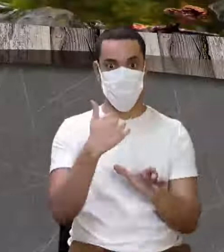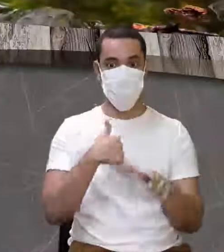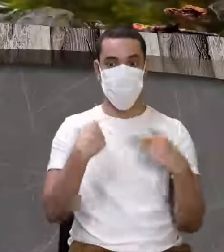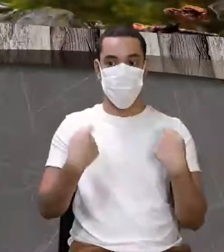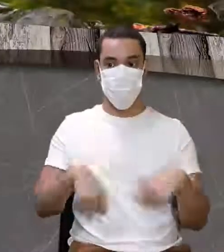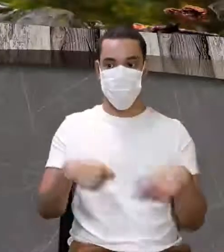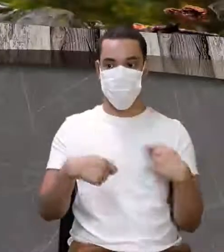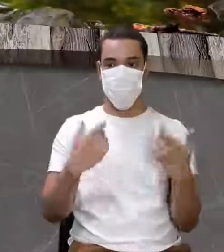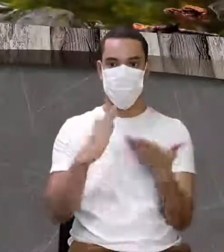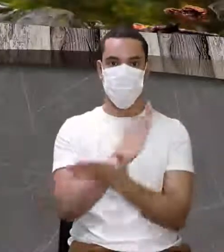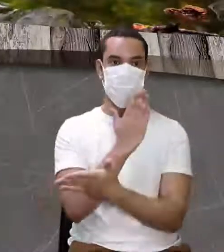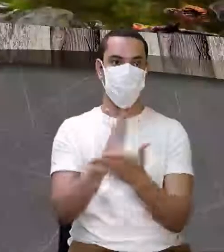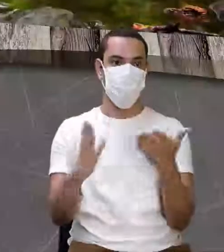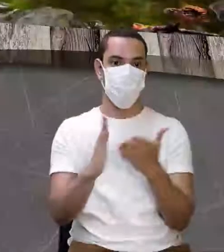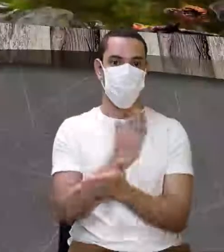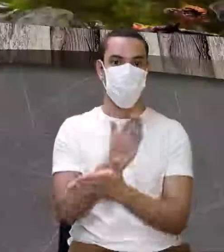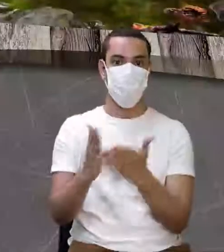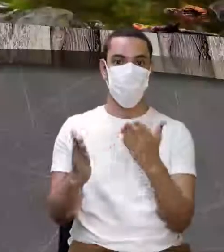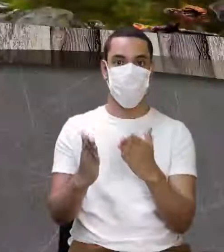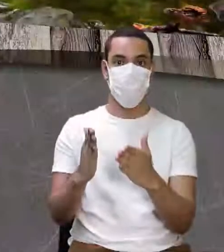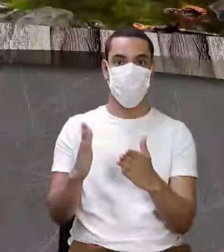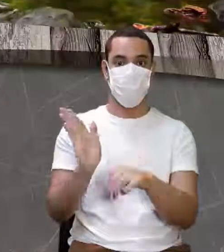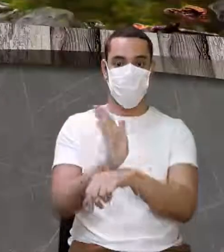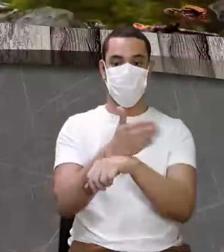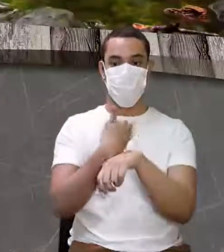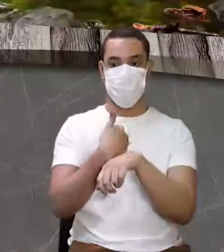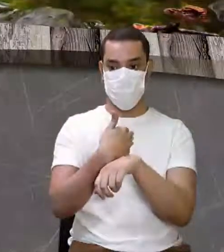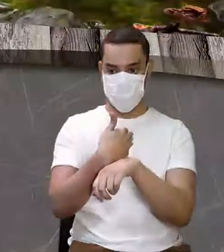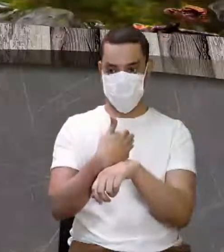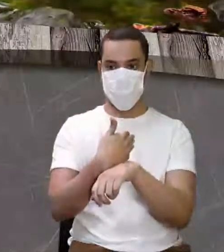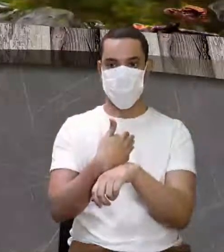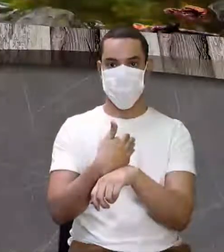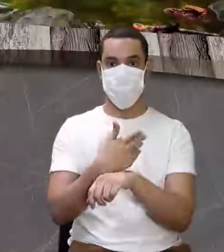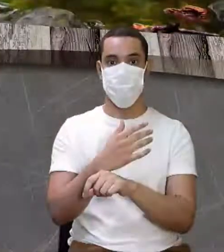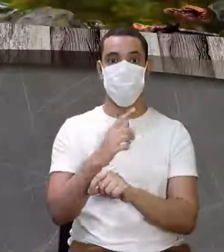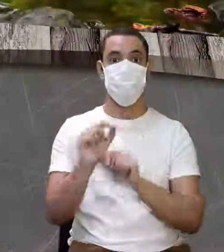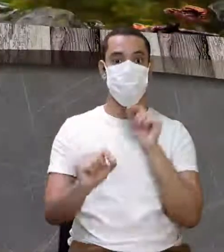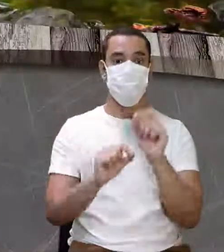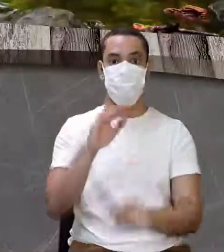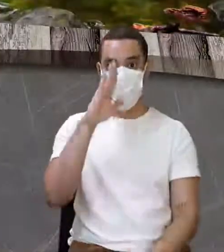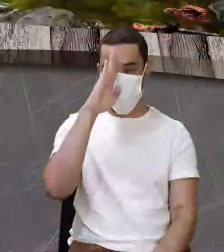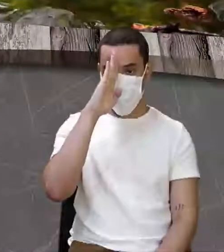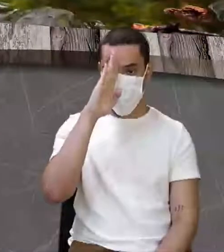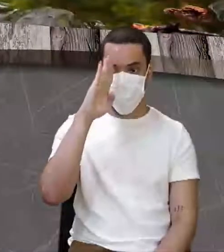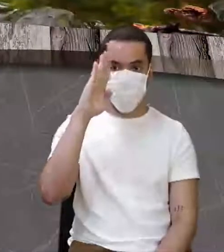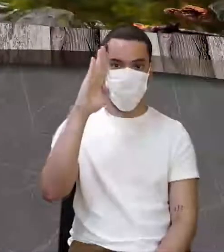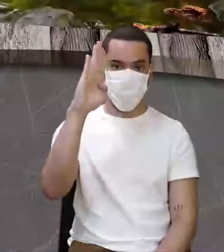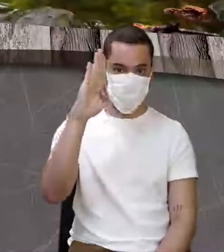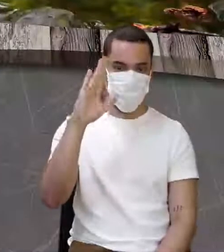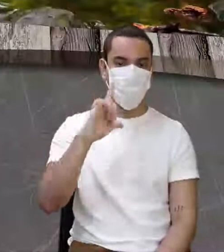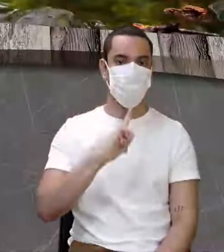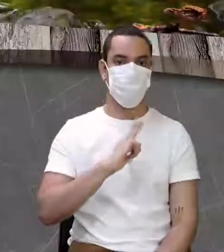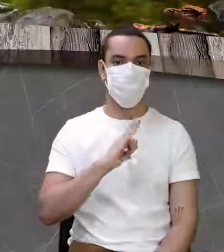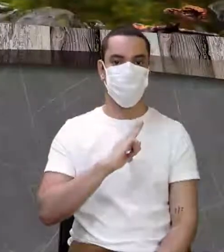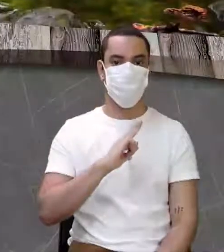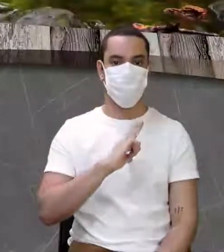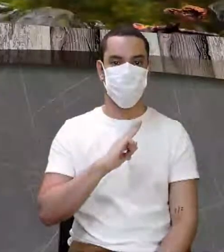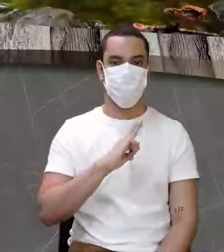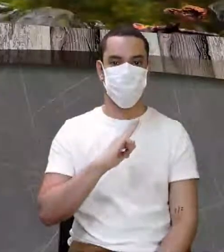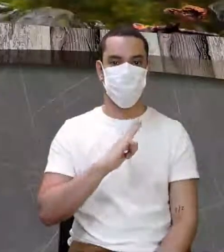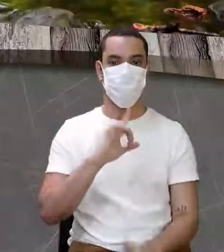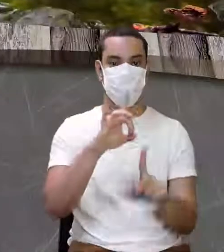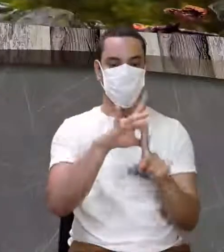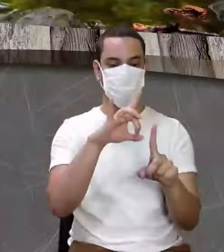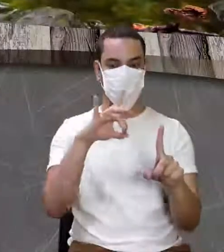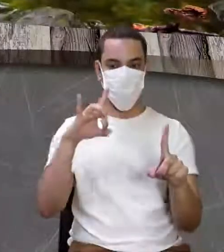alguns eventos antecessores. O principal a gente tem como o